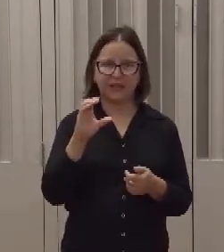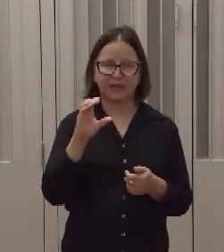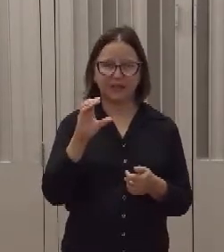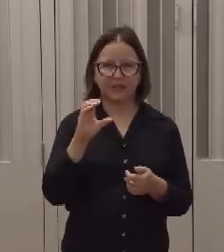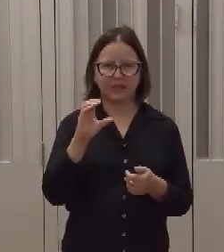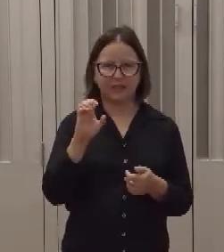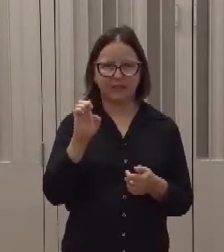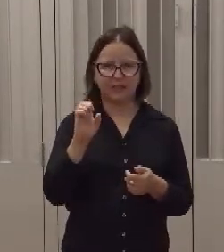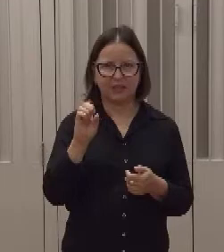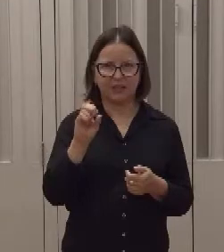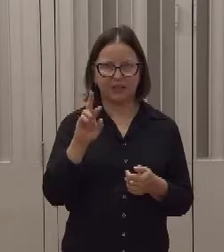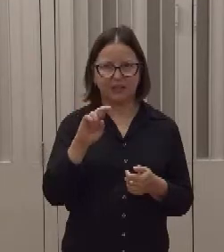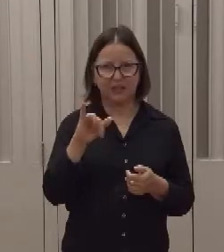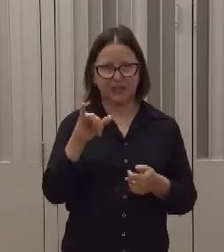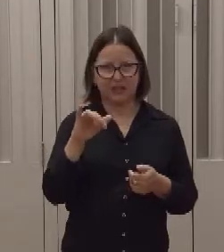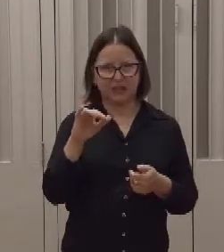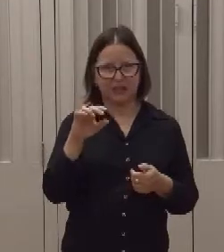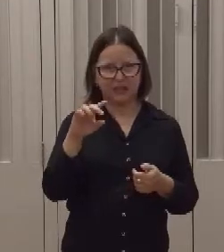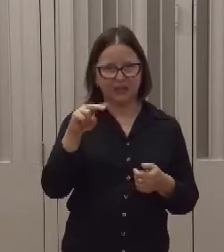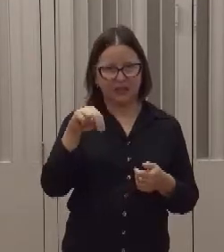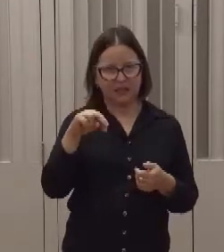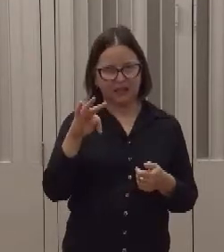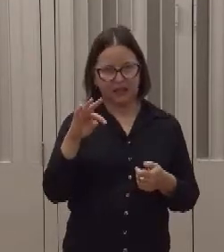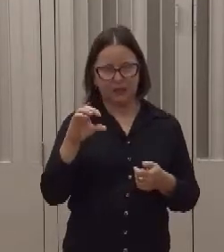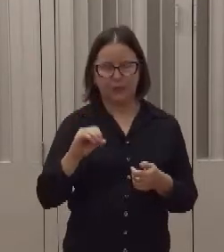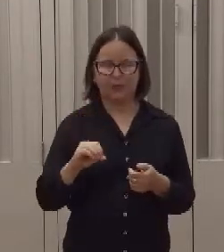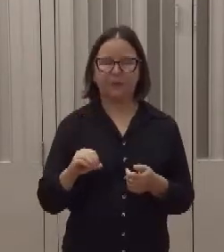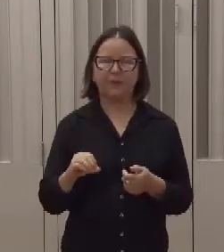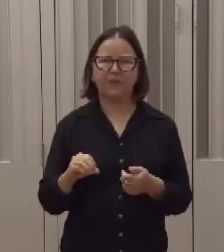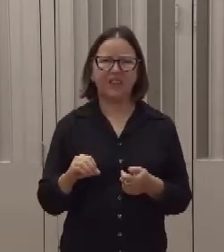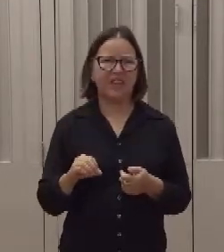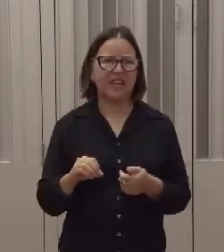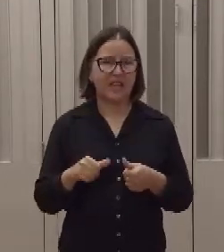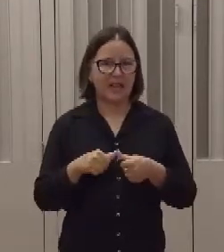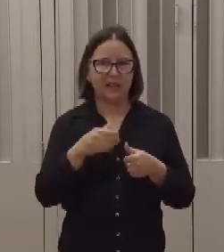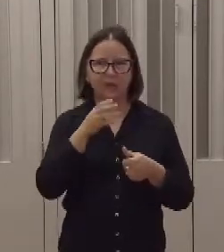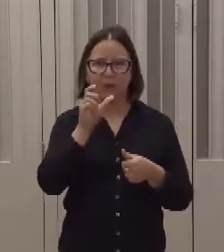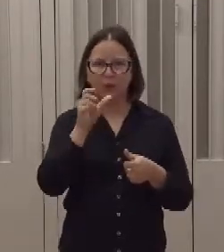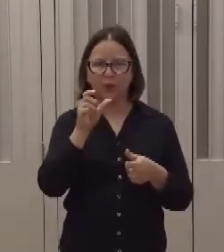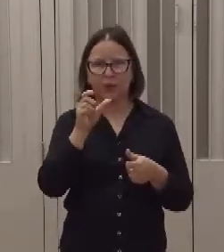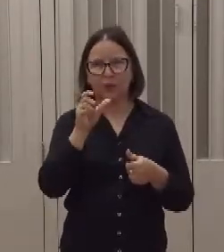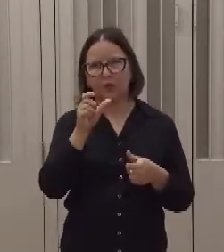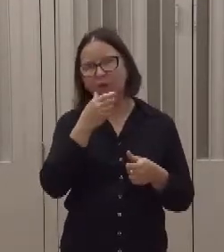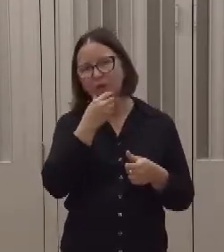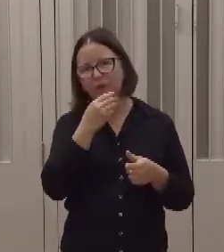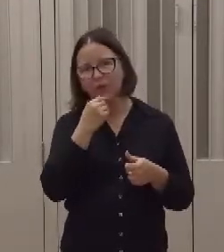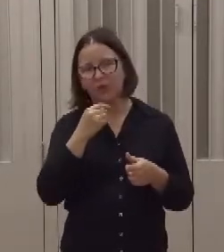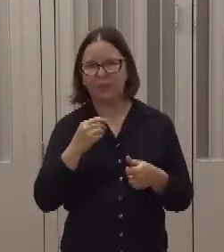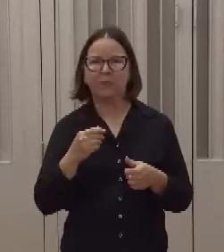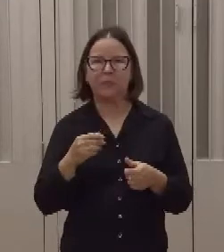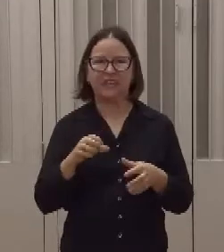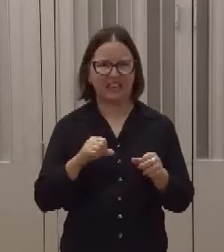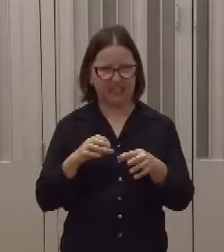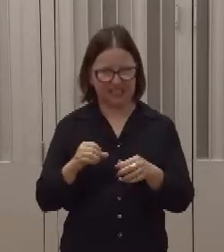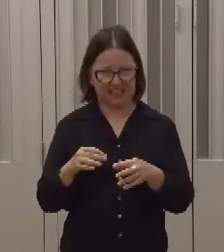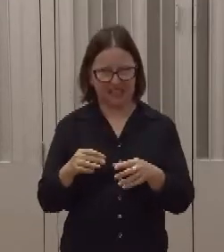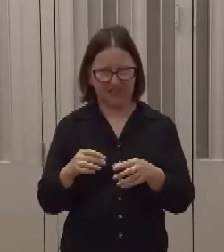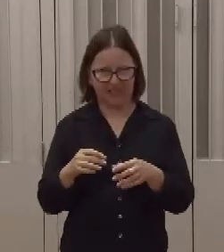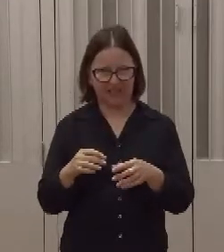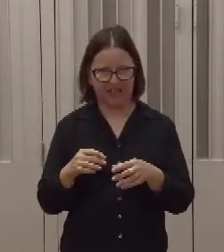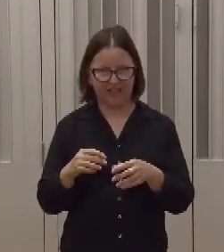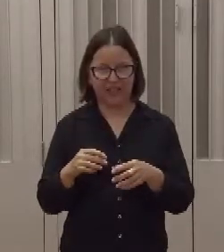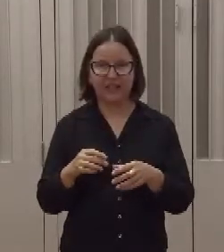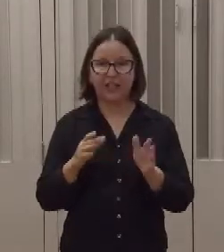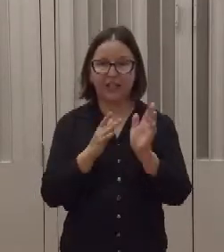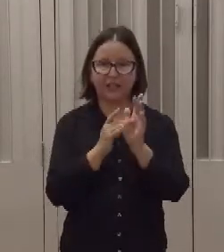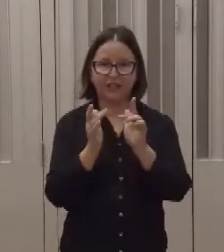Lyon, um dos pais da igreja, esse ensinava que, depois do batismo, desceu sobre ele, Jesus,